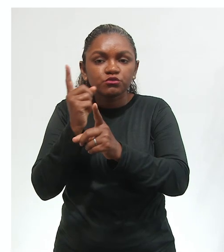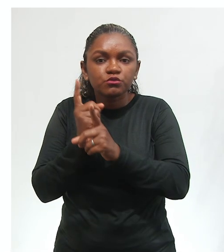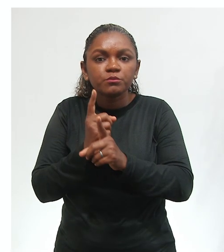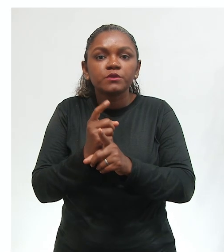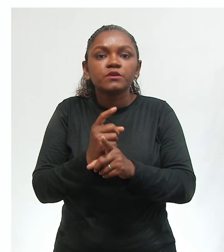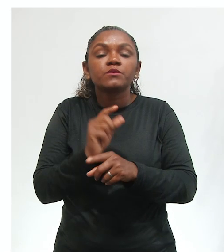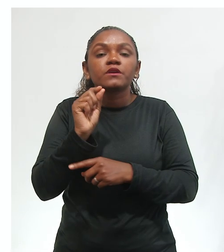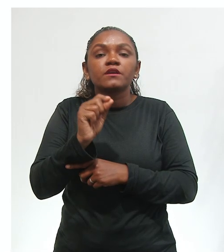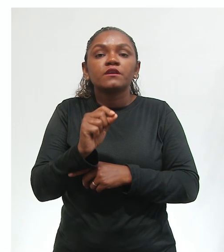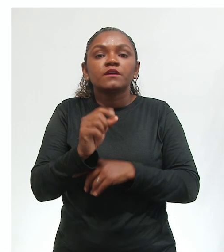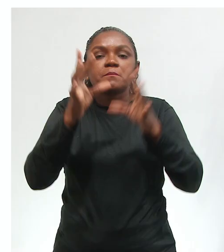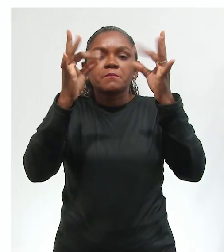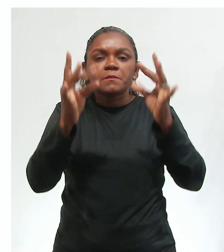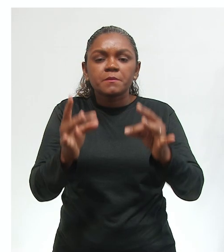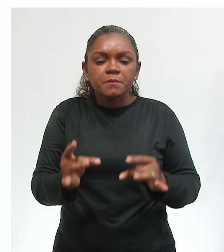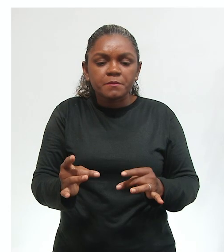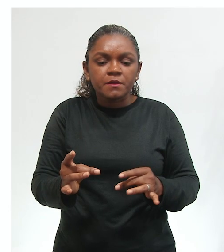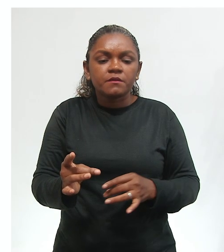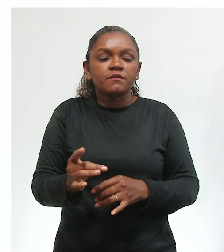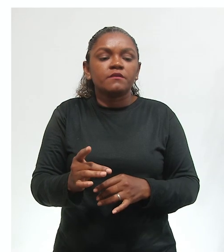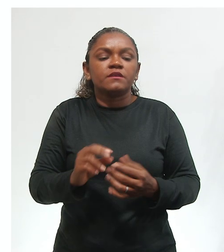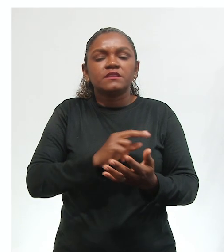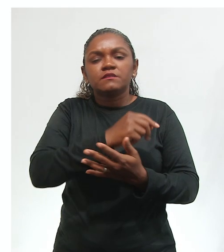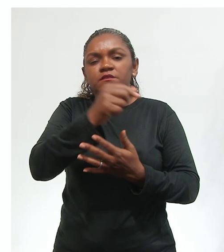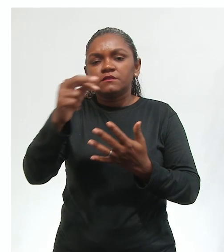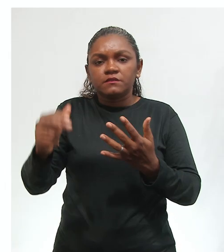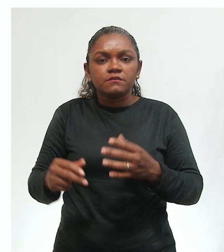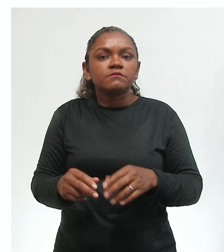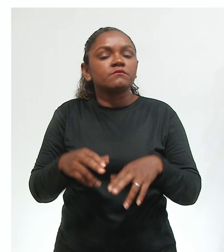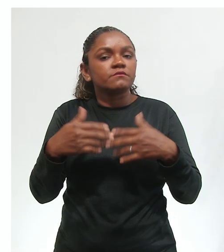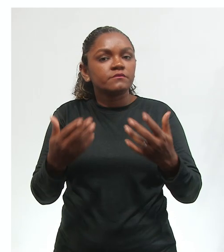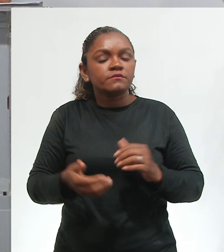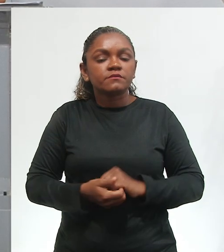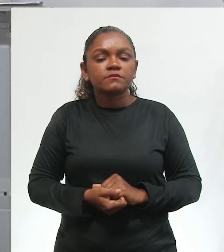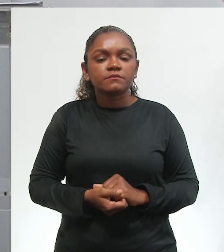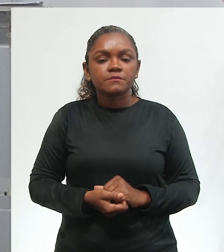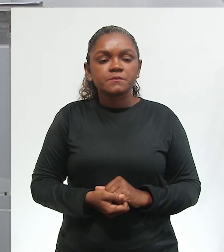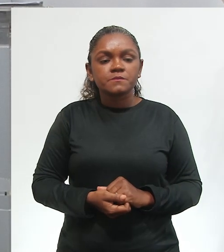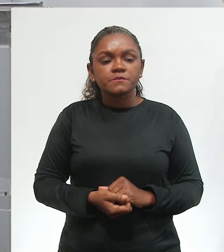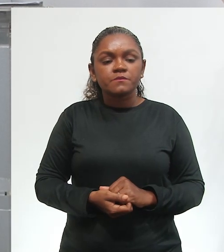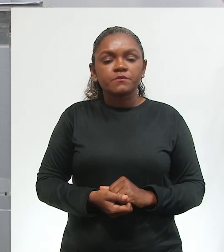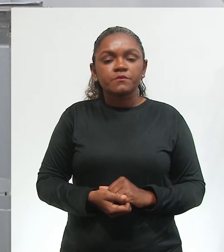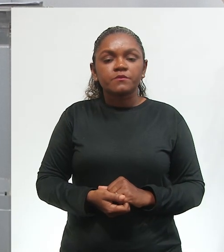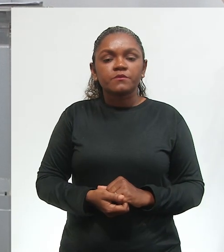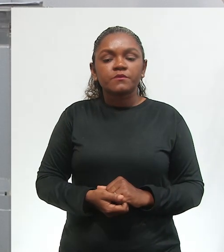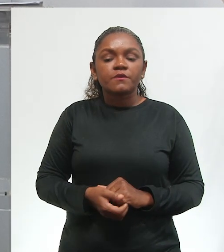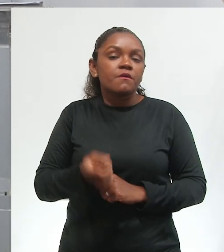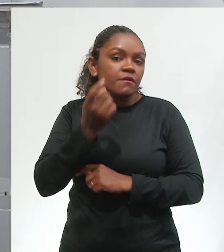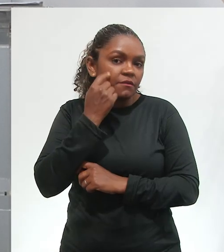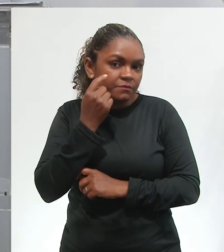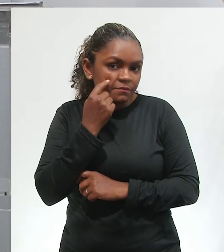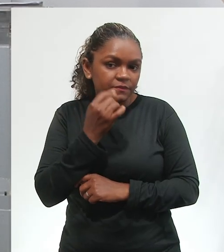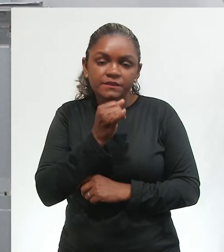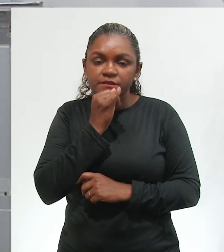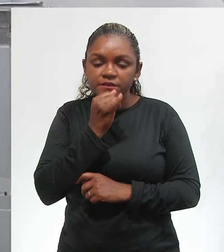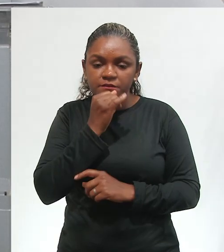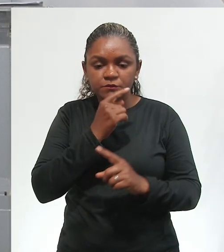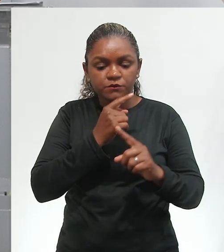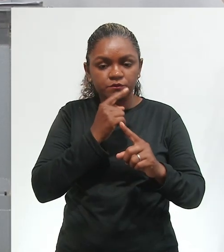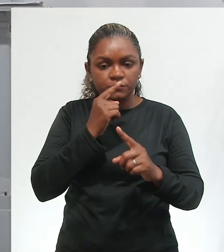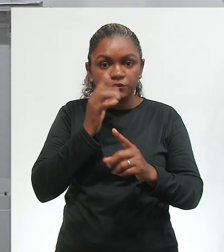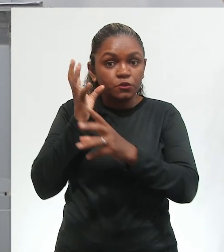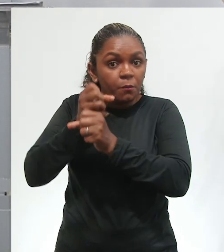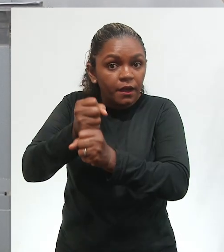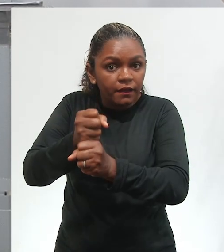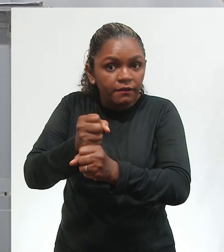como decomposição, equivalências e mais. Então, o que eles estão dizendo aqui? Olha? Quando a gente vai somar, por exemplo,